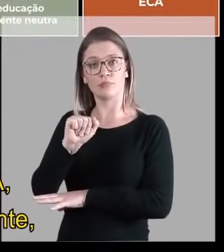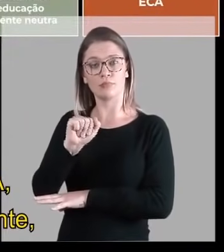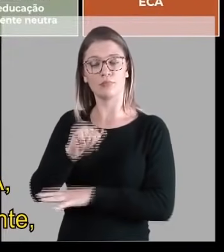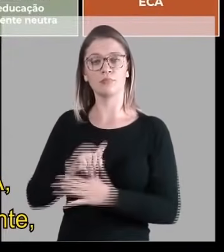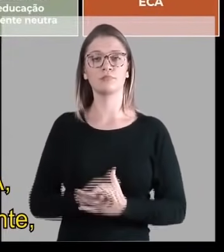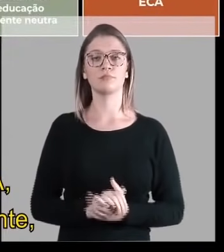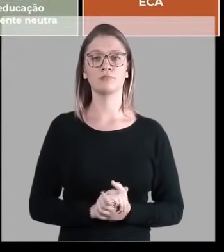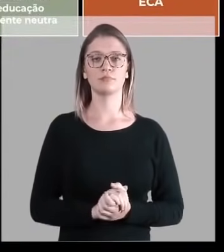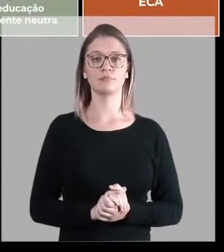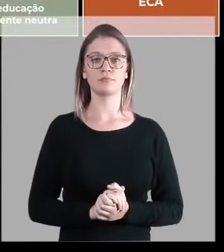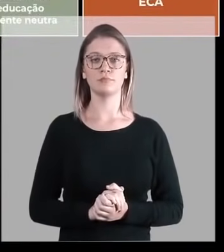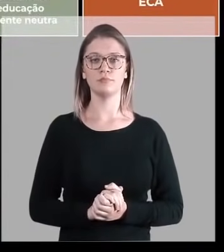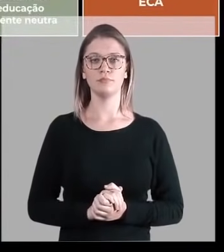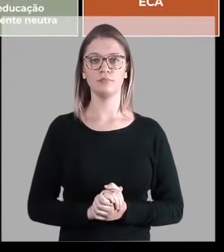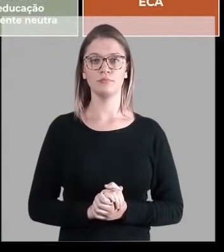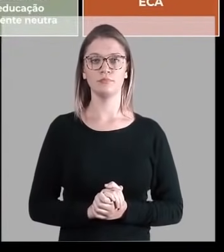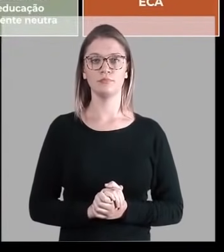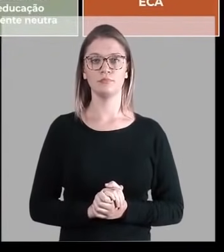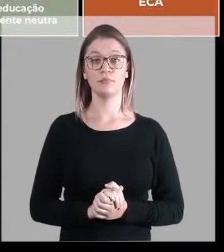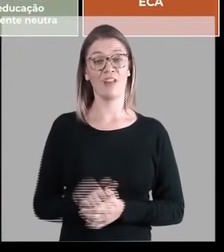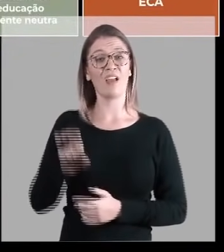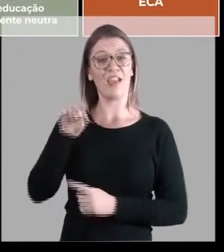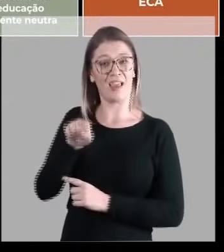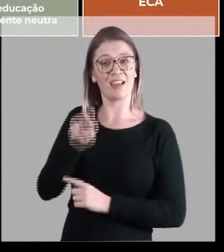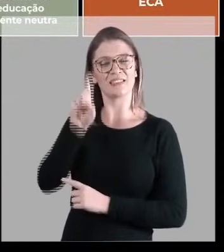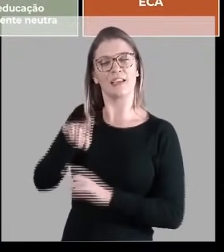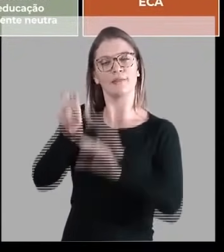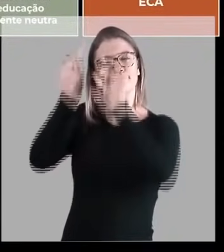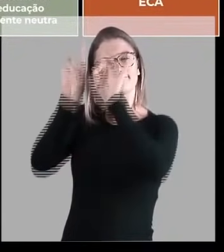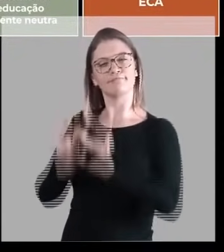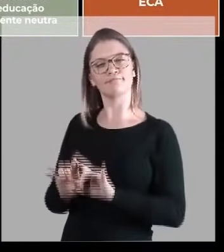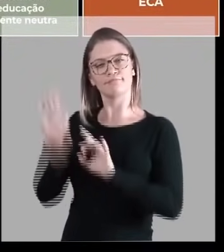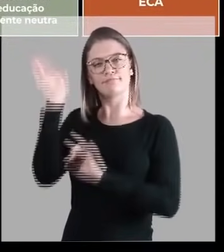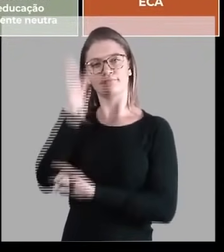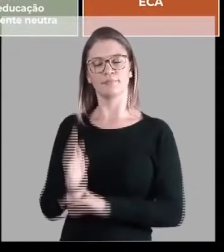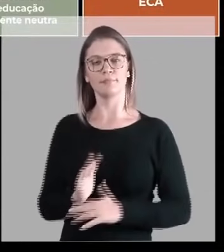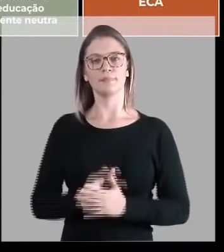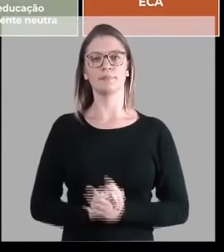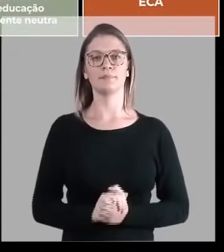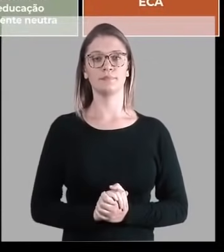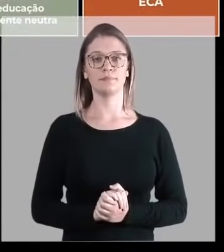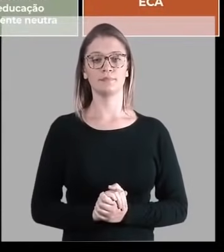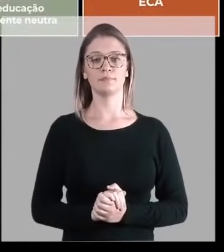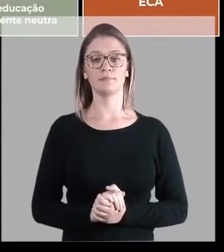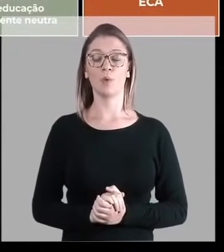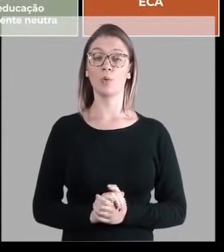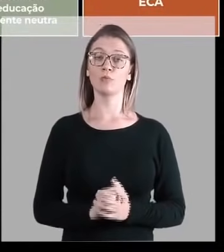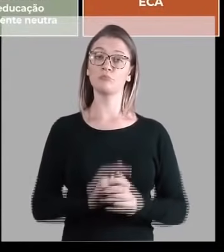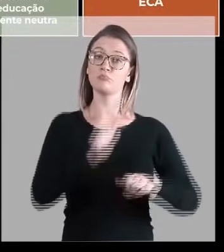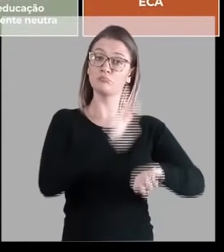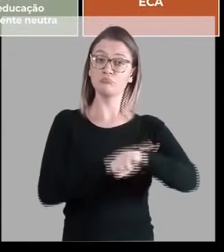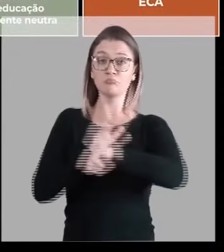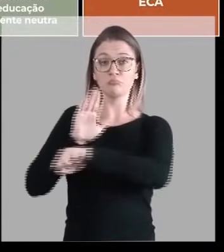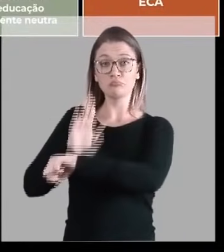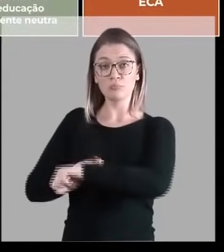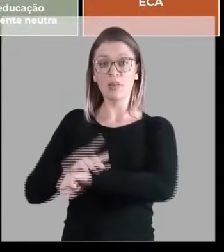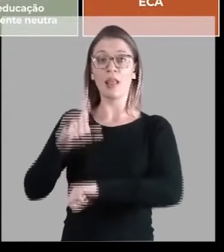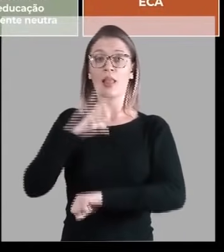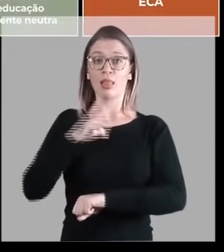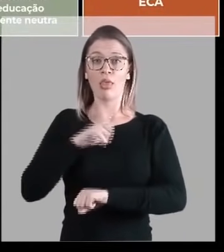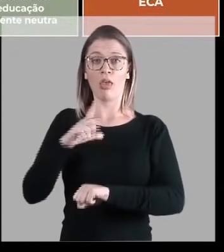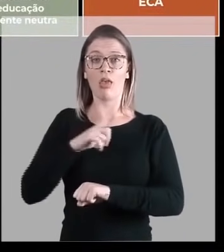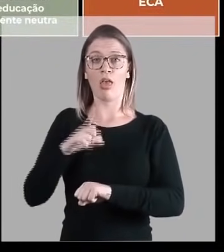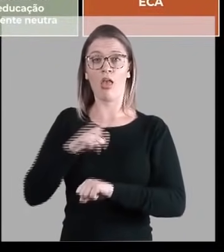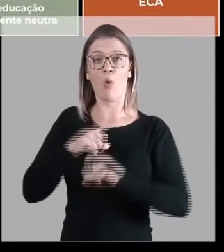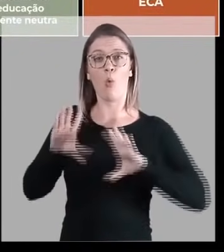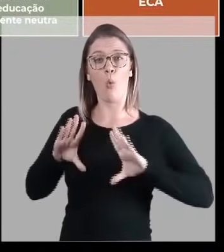Criança e do Adolescente, que é um estatuto especialmente brasileiro. Entre esses dois momentos, nós iremos falar sobre os abusos ideológicos